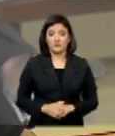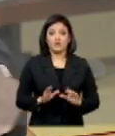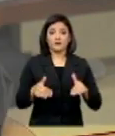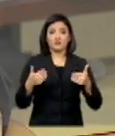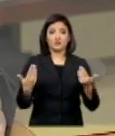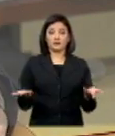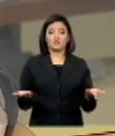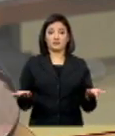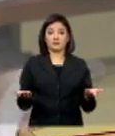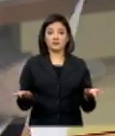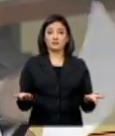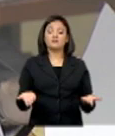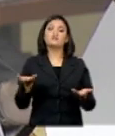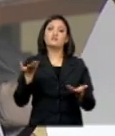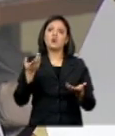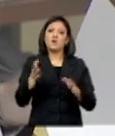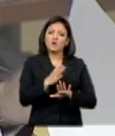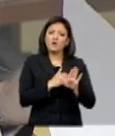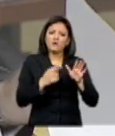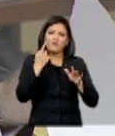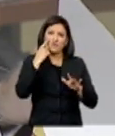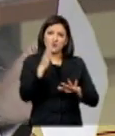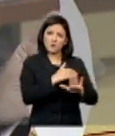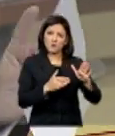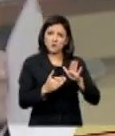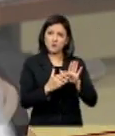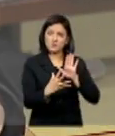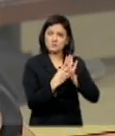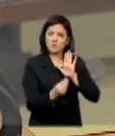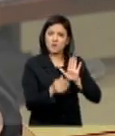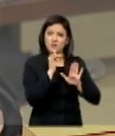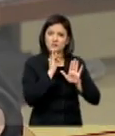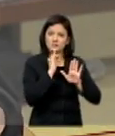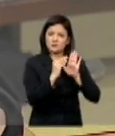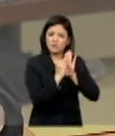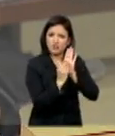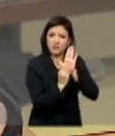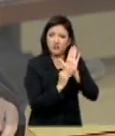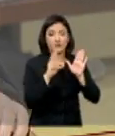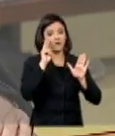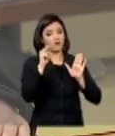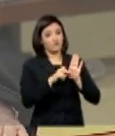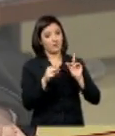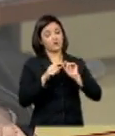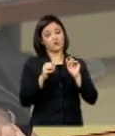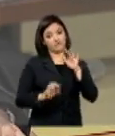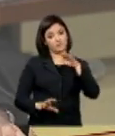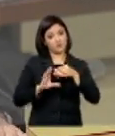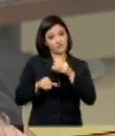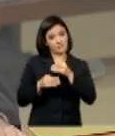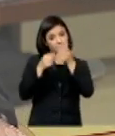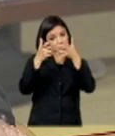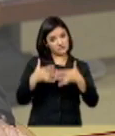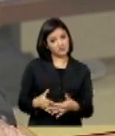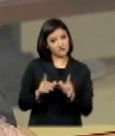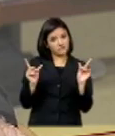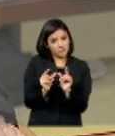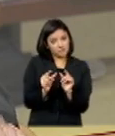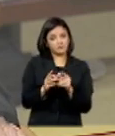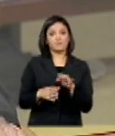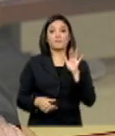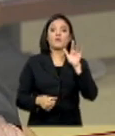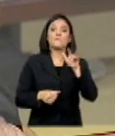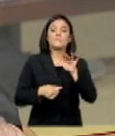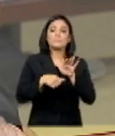eu lavei uma ementa auto-explicativa curta primeiro o